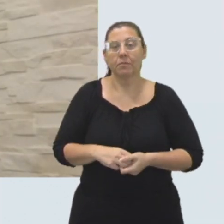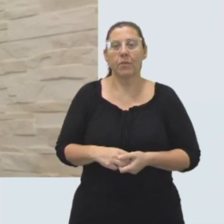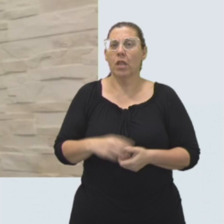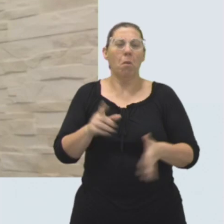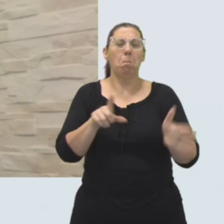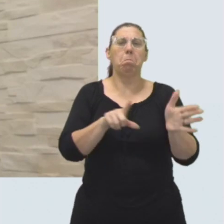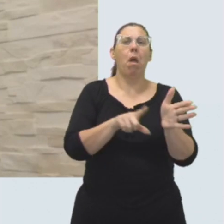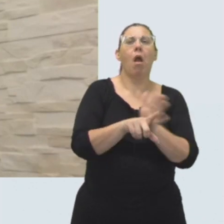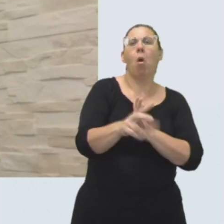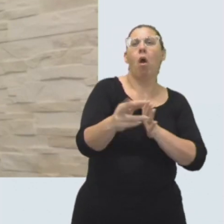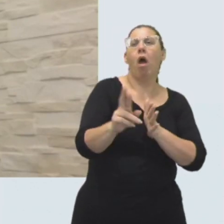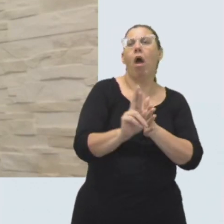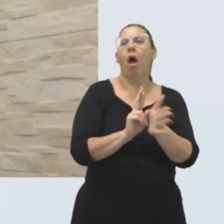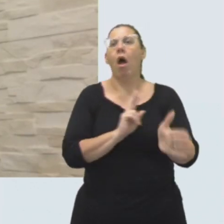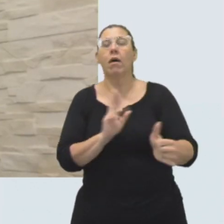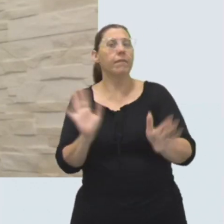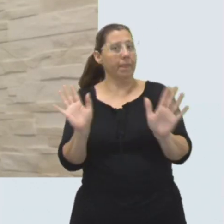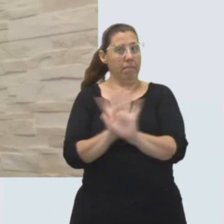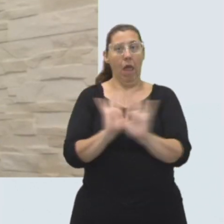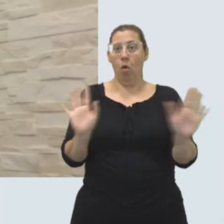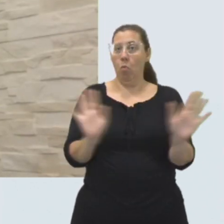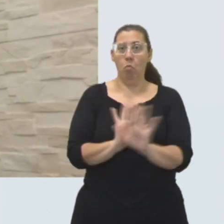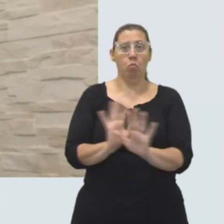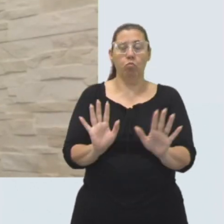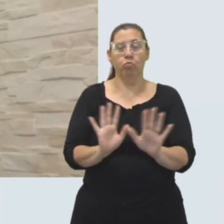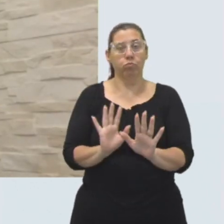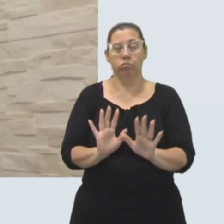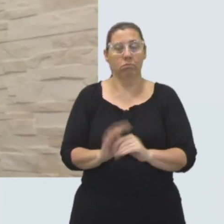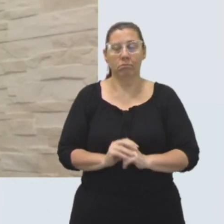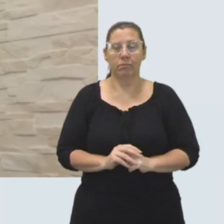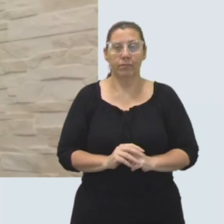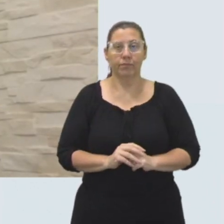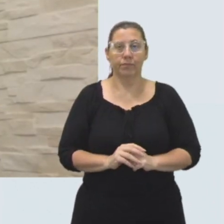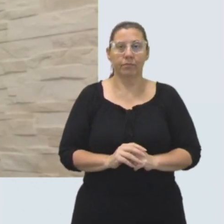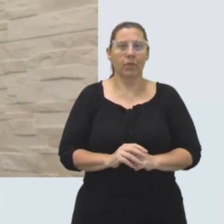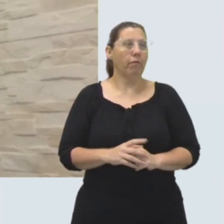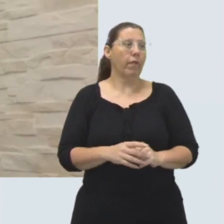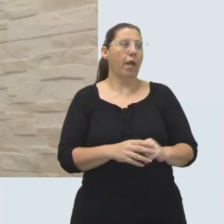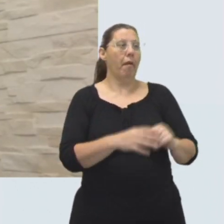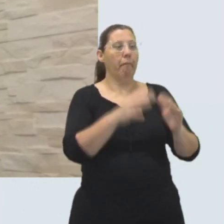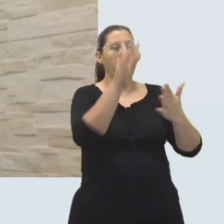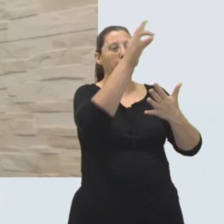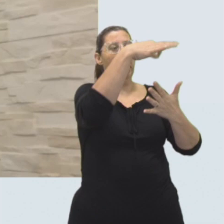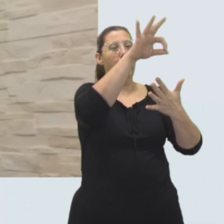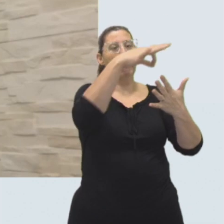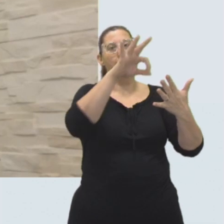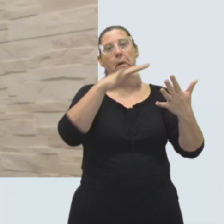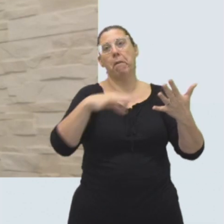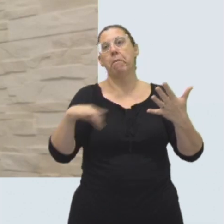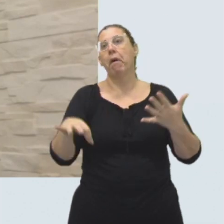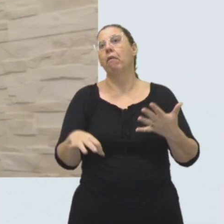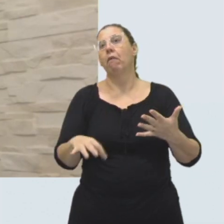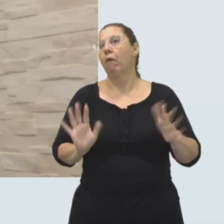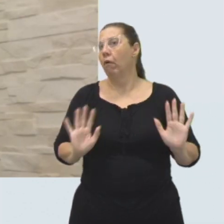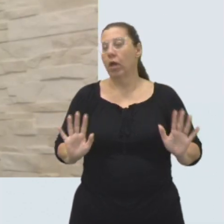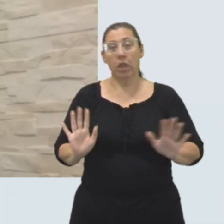e respostas, né? Não é voltar e fazer um questionamento para recuperação de informações que